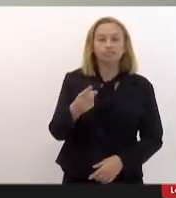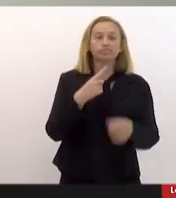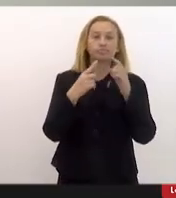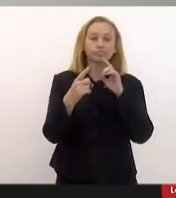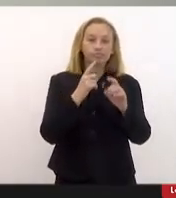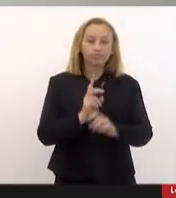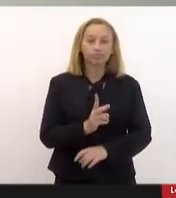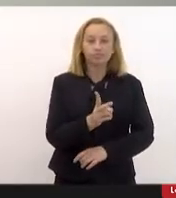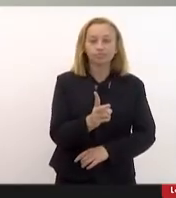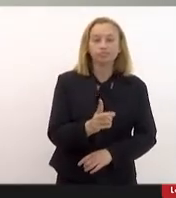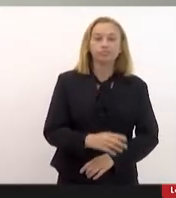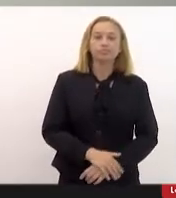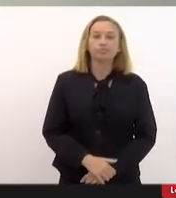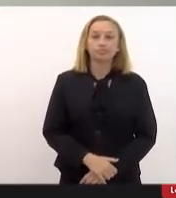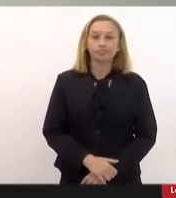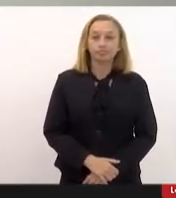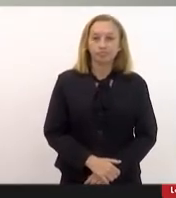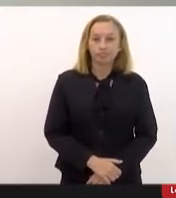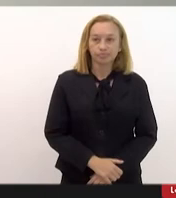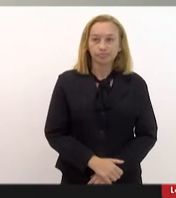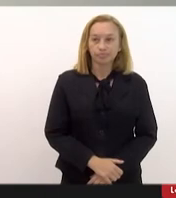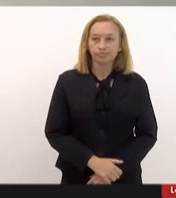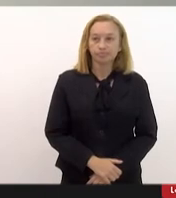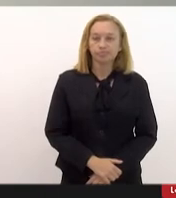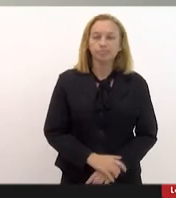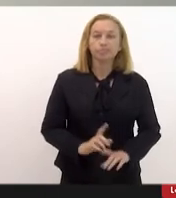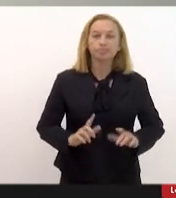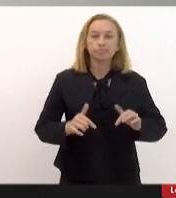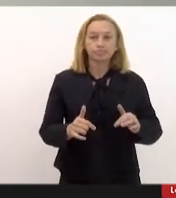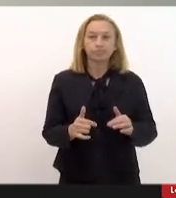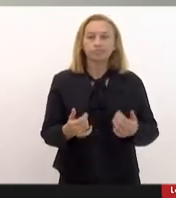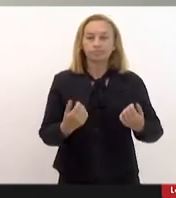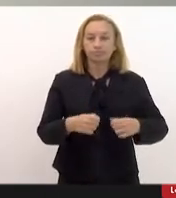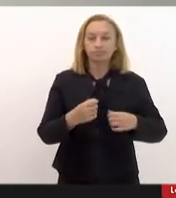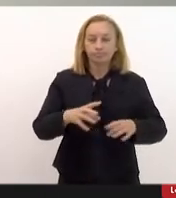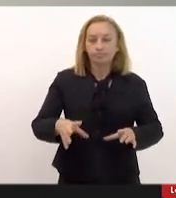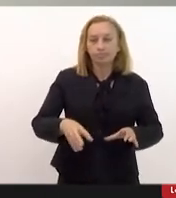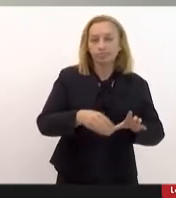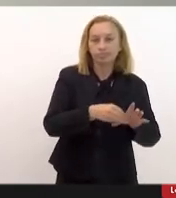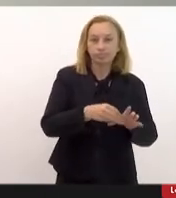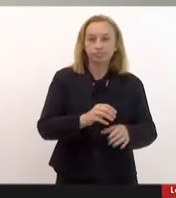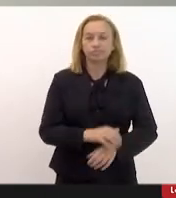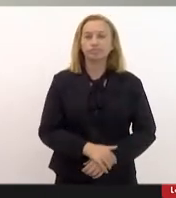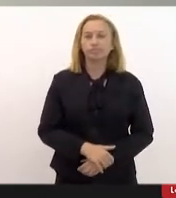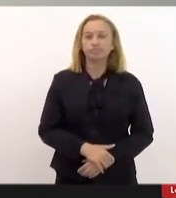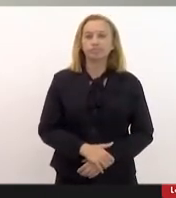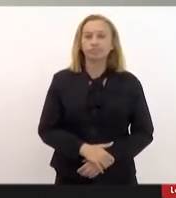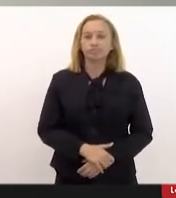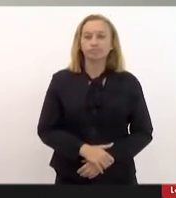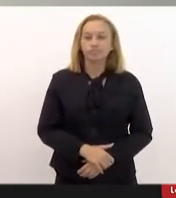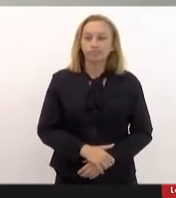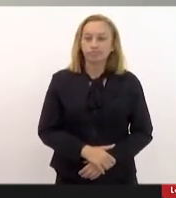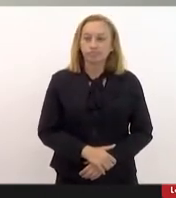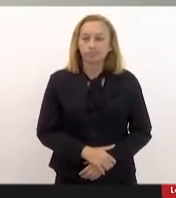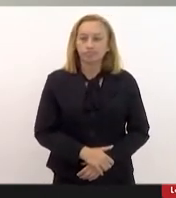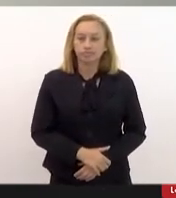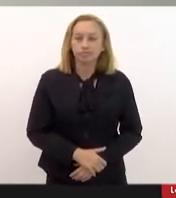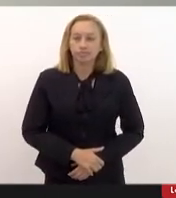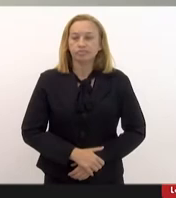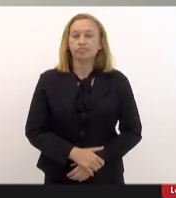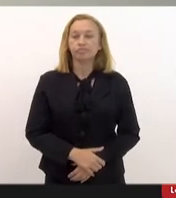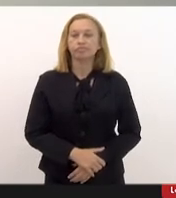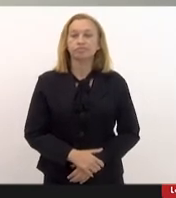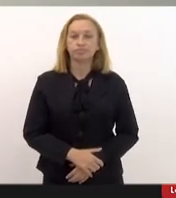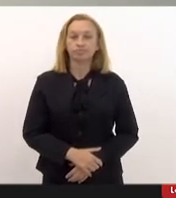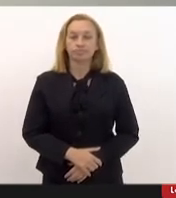para colaboração nas ações que precisam ser implementadas. Nós temos a total disponibilidade de estar com os